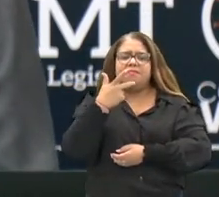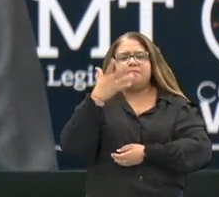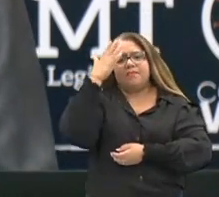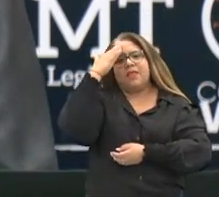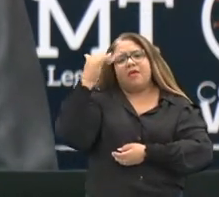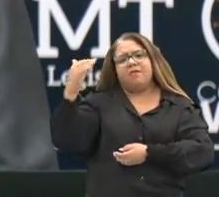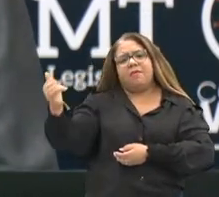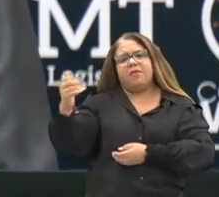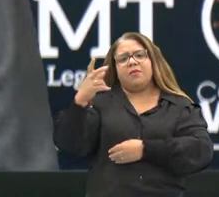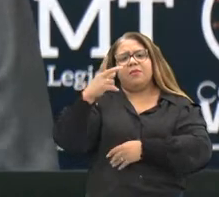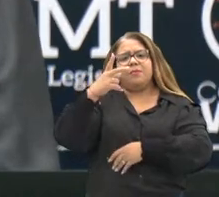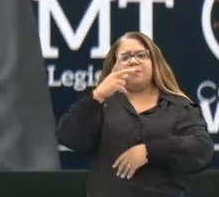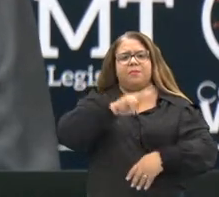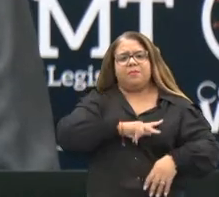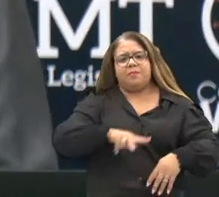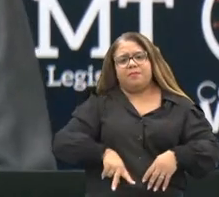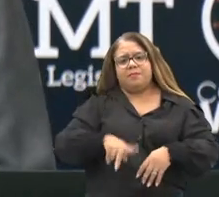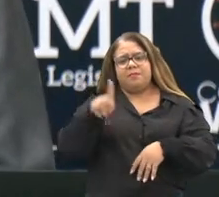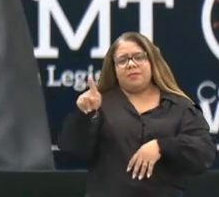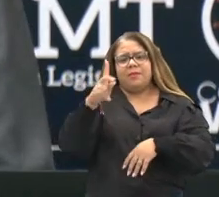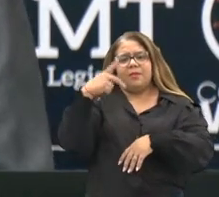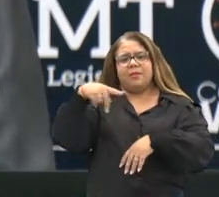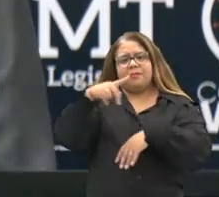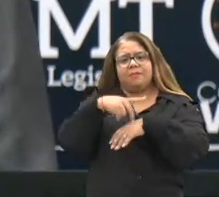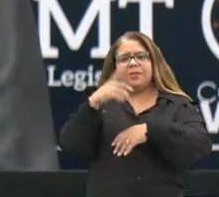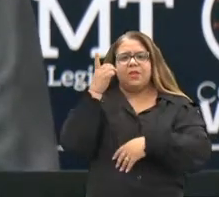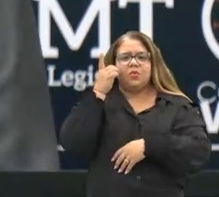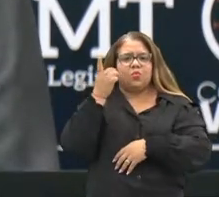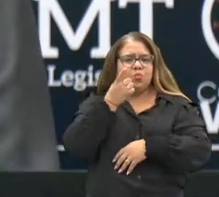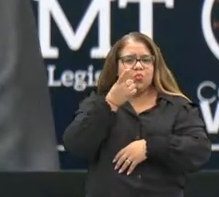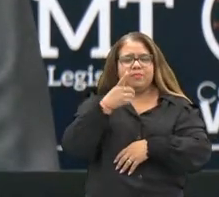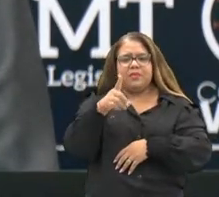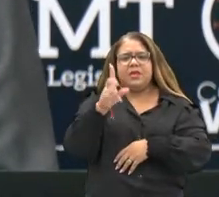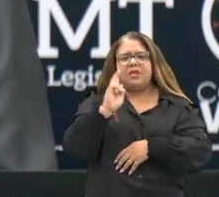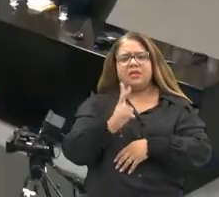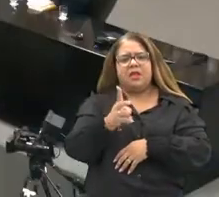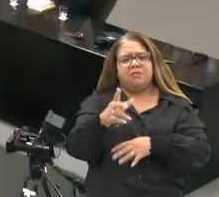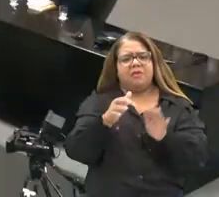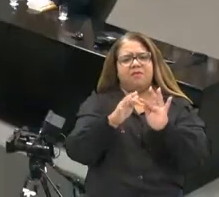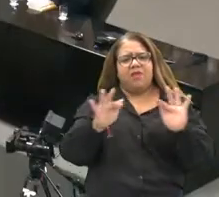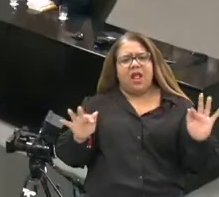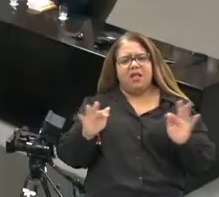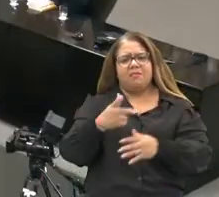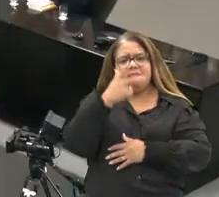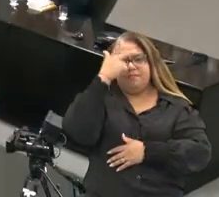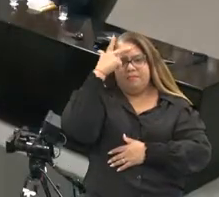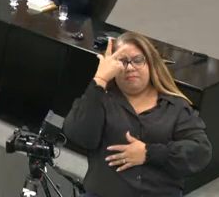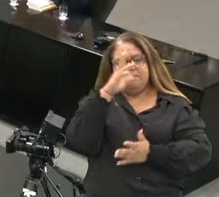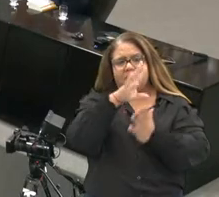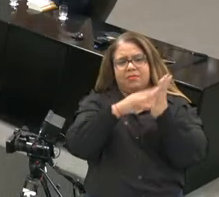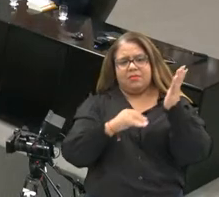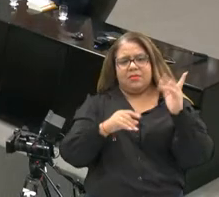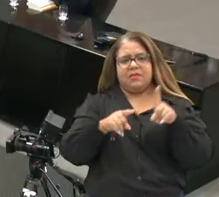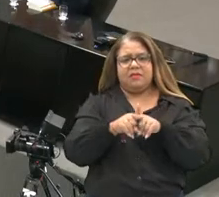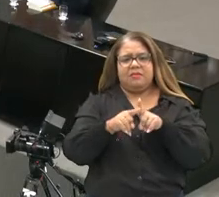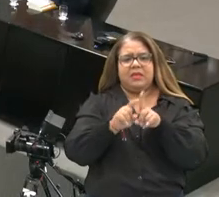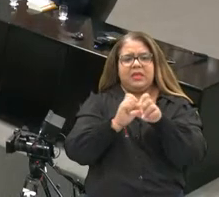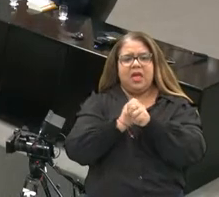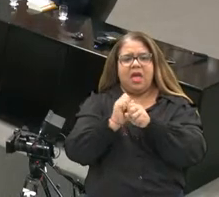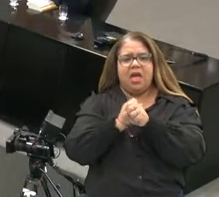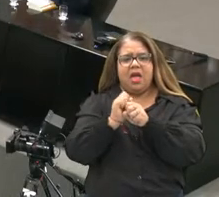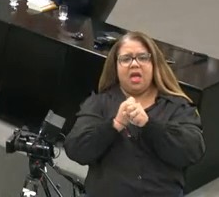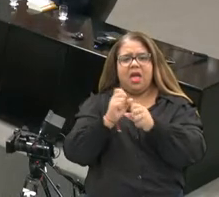que, entre tantas outras, permanece norteando as pessoas de bem por centenas de anos.